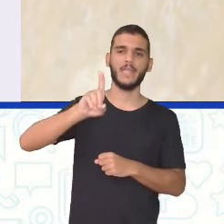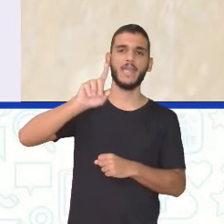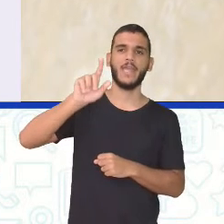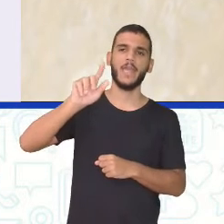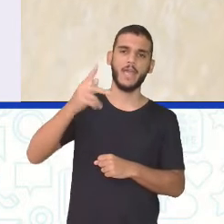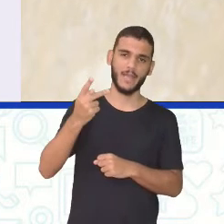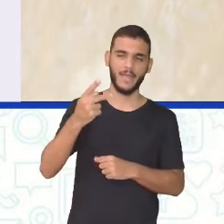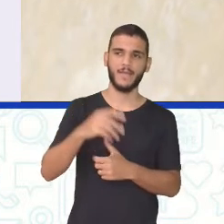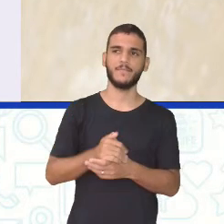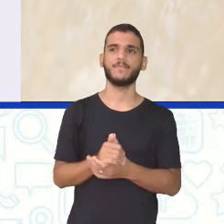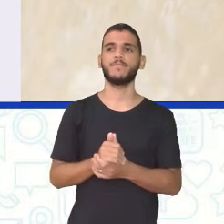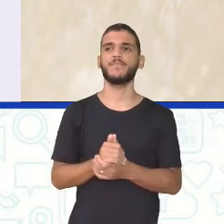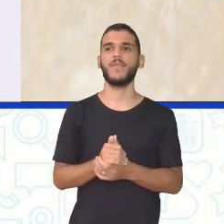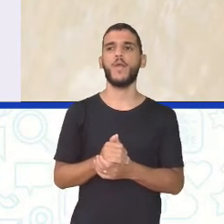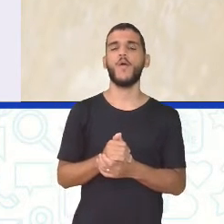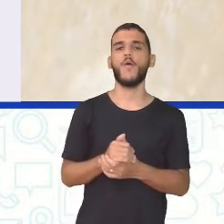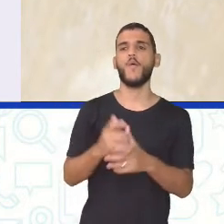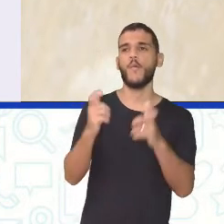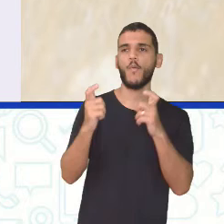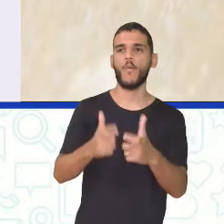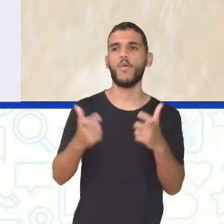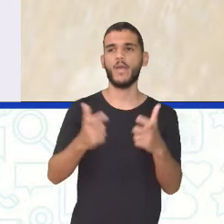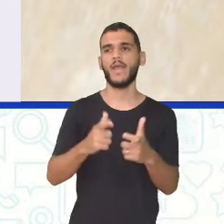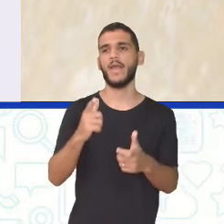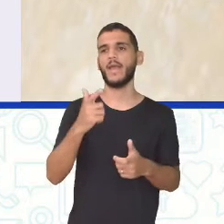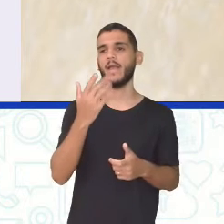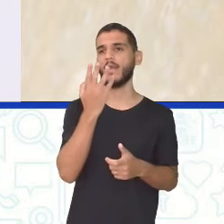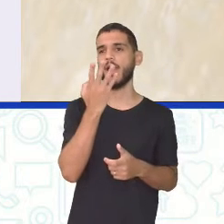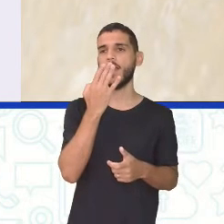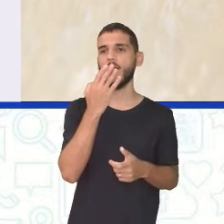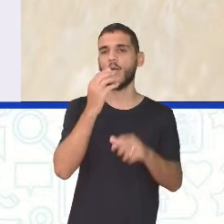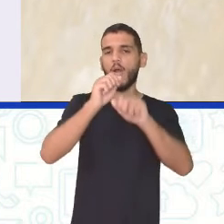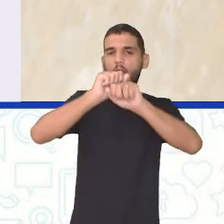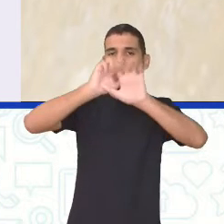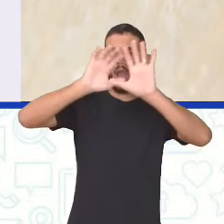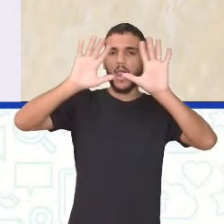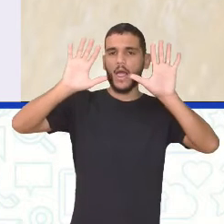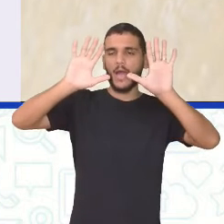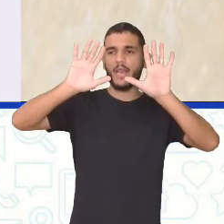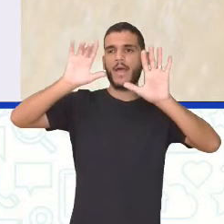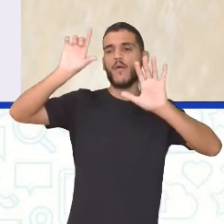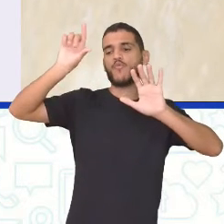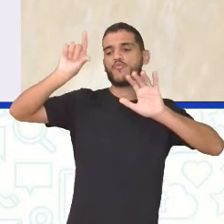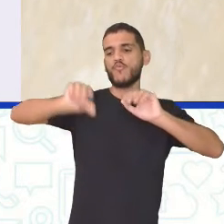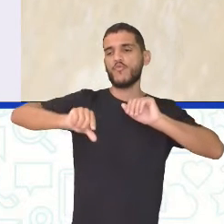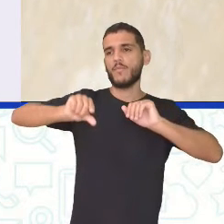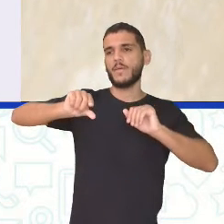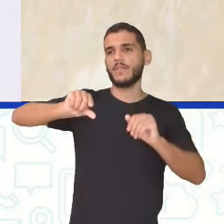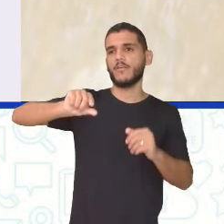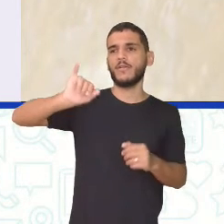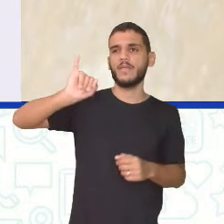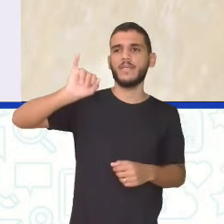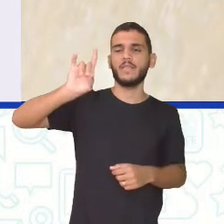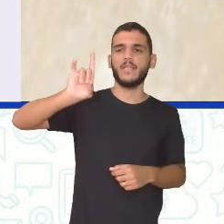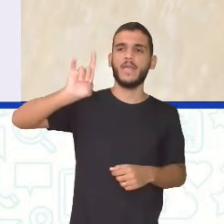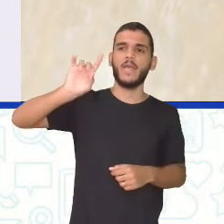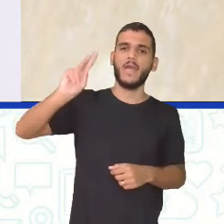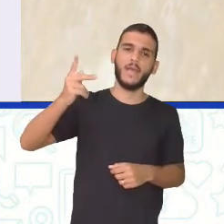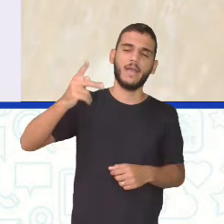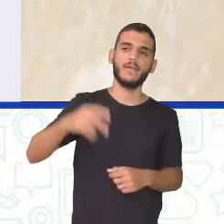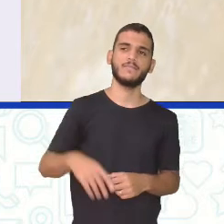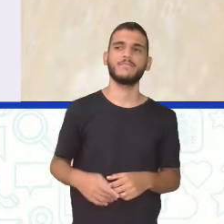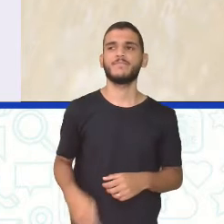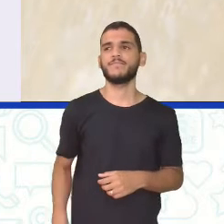IDH inferior, um IDH baixo. Né? E aí, a gente observa, por exemplo, a África aí no centro da tela, né?